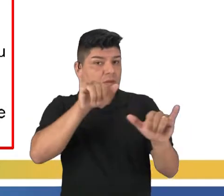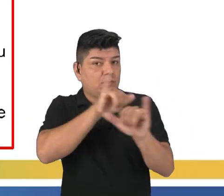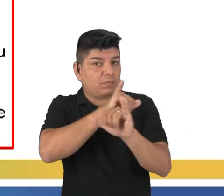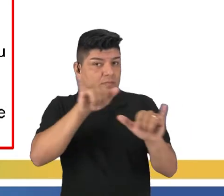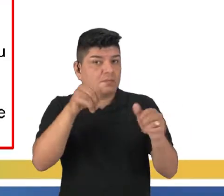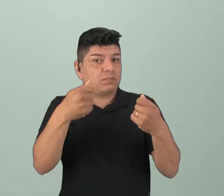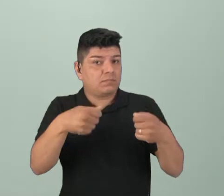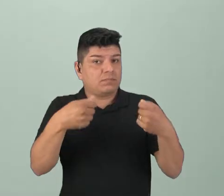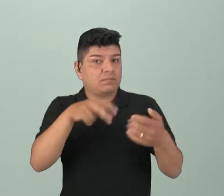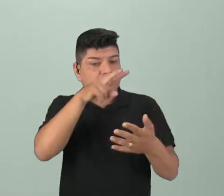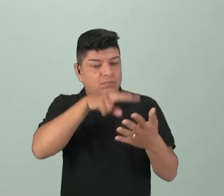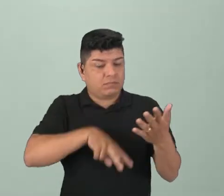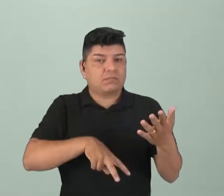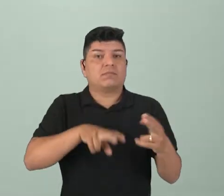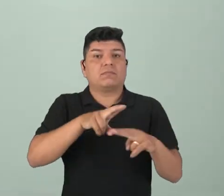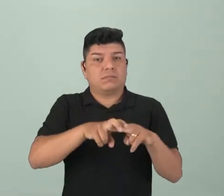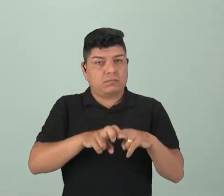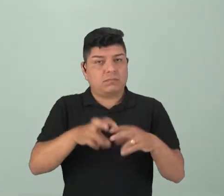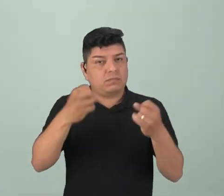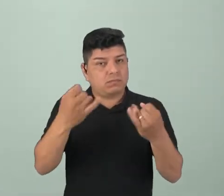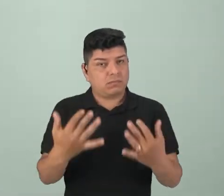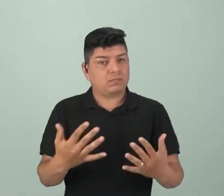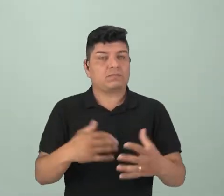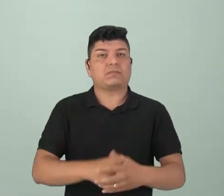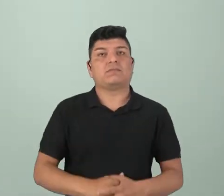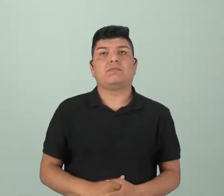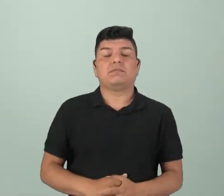ali que deve ser lida, tá bom? É isso que ele está dizendo aí.